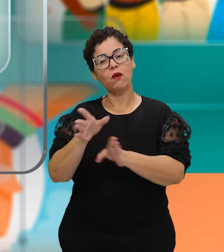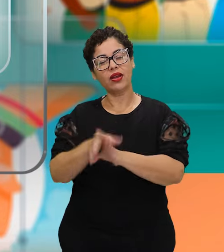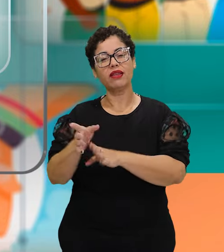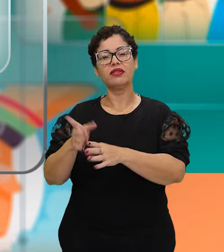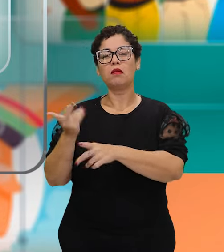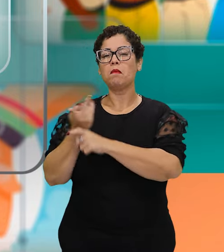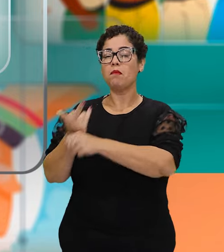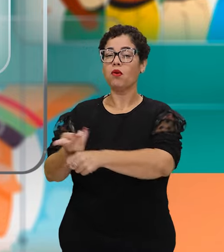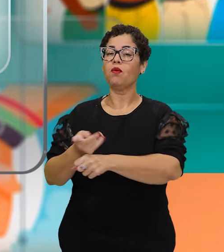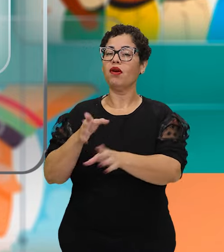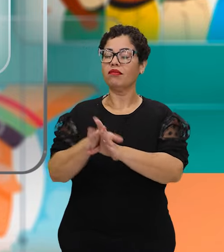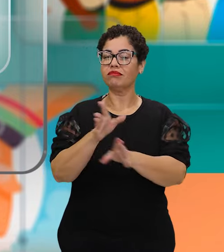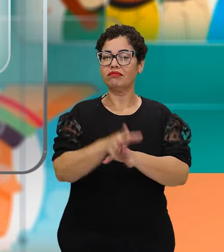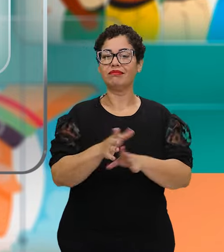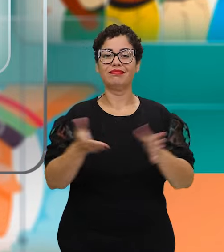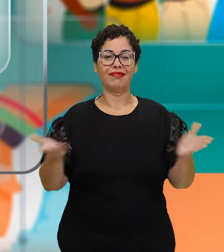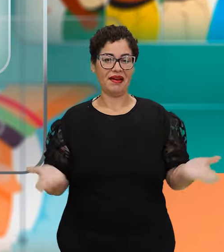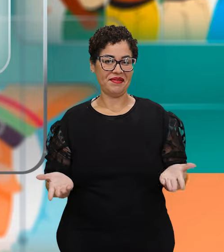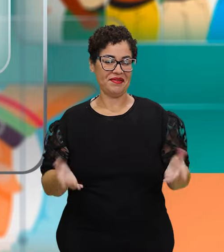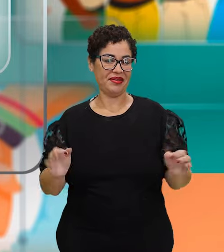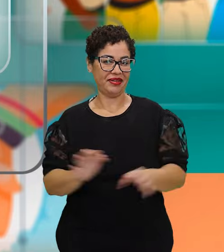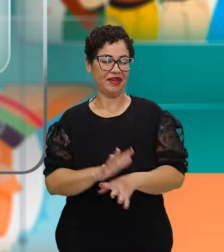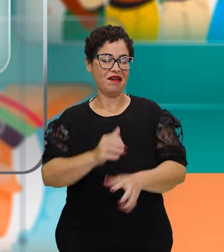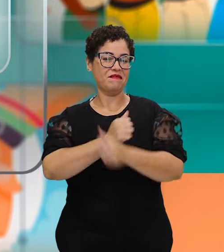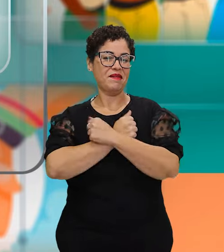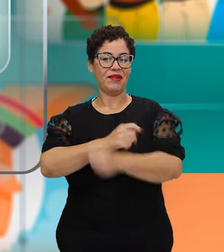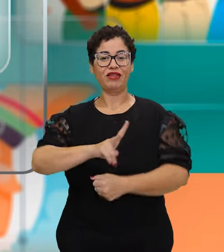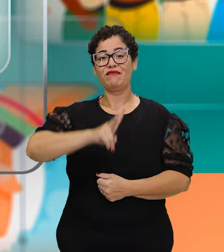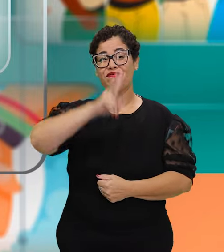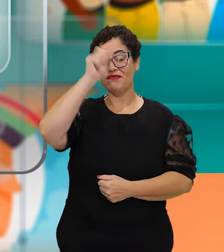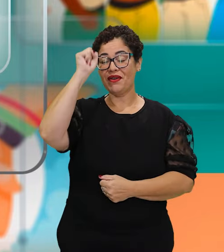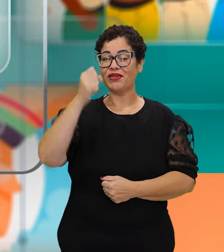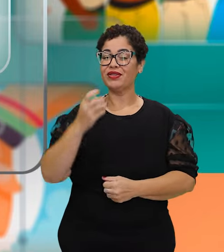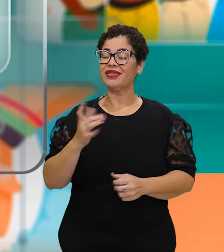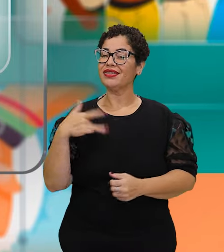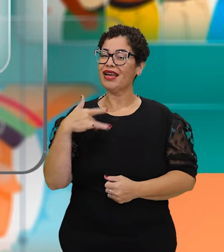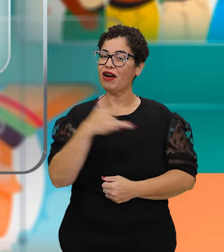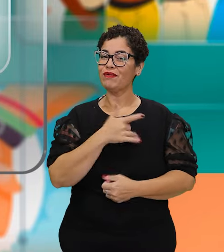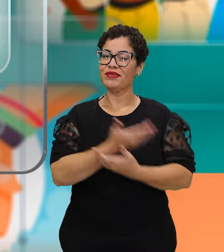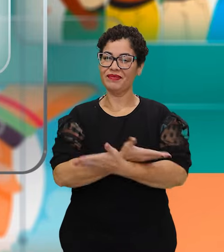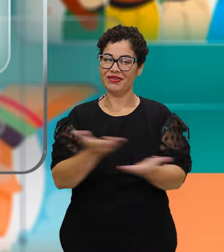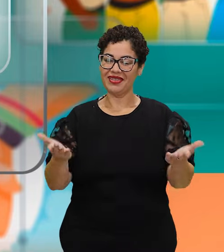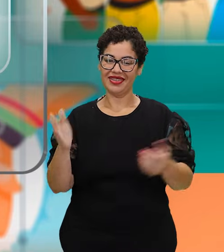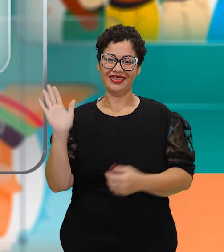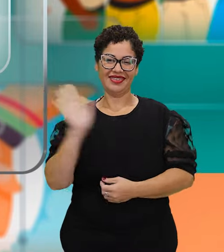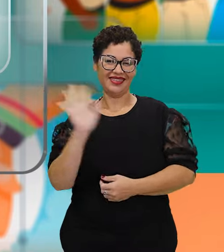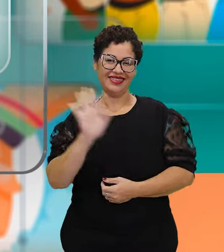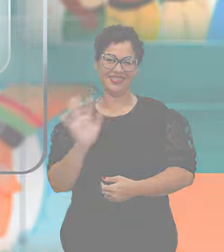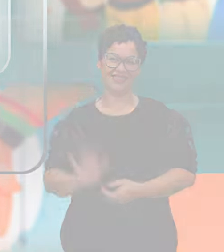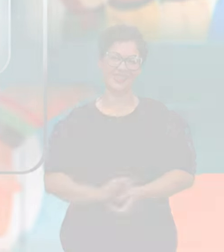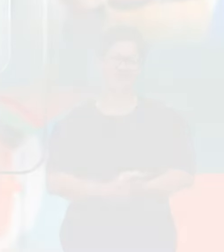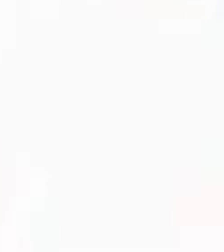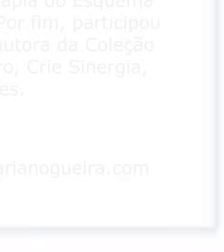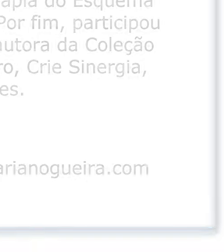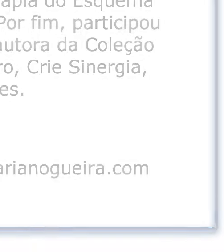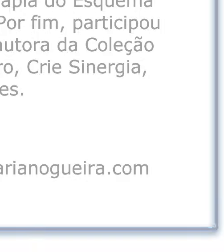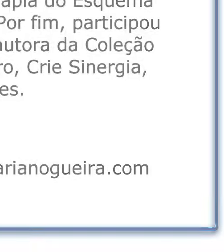profissionais qualificados. Terminamos por aqui. Um forte abraço cheio de saúde para você. Até mais!